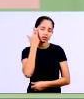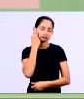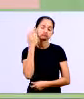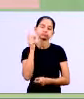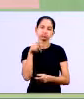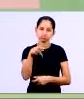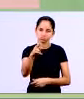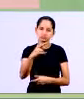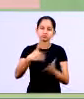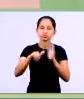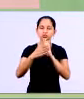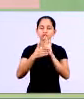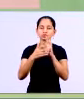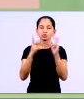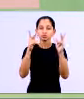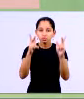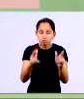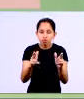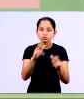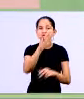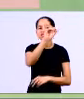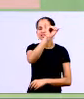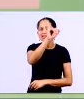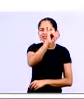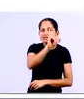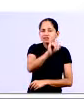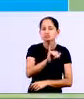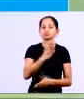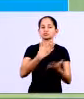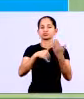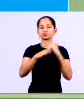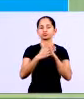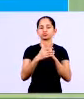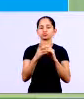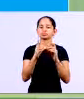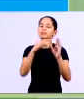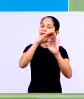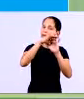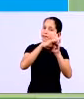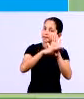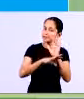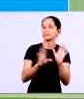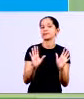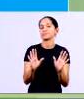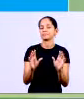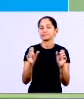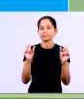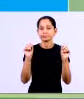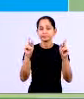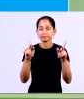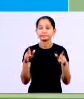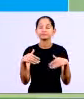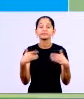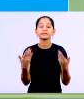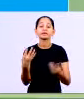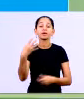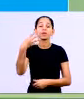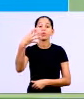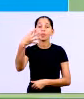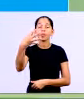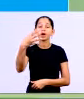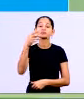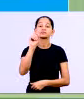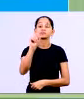ser tudo I. Freudiano, camiliano, rosiano, etc, etc, etc. Professora Tayane, no quarto campo, o emprego